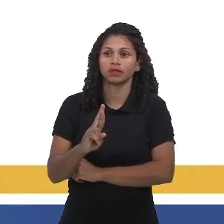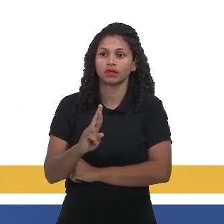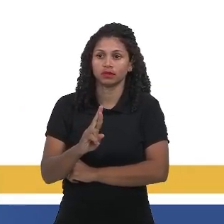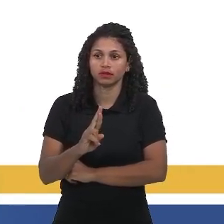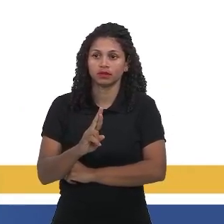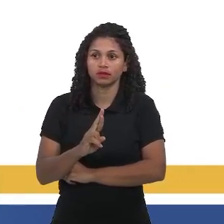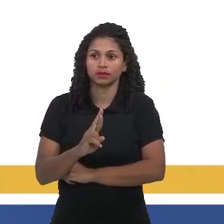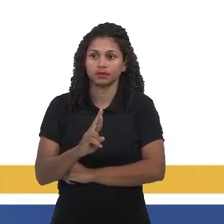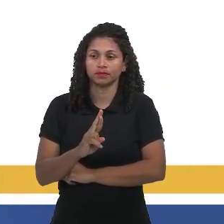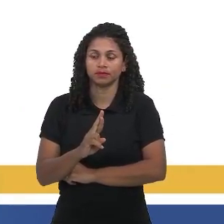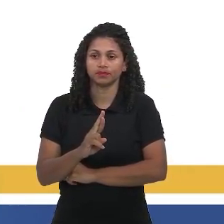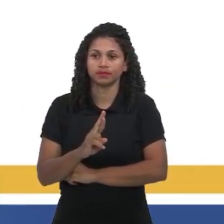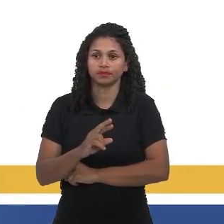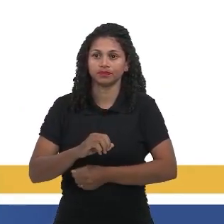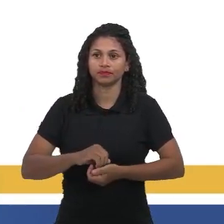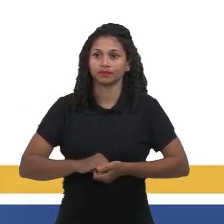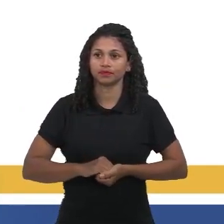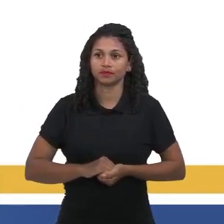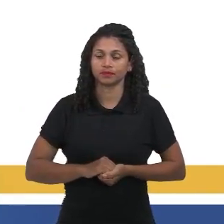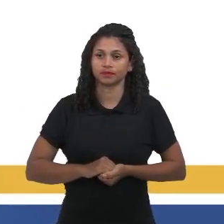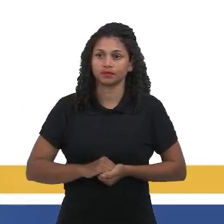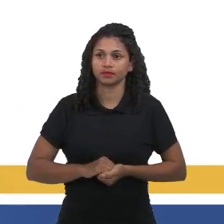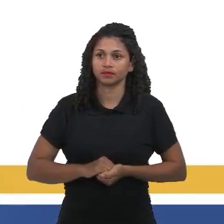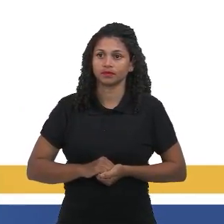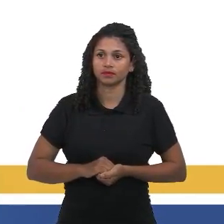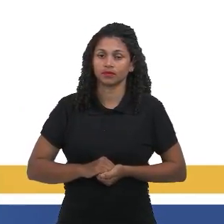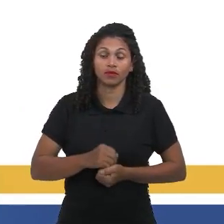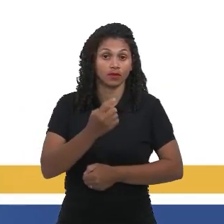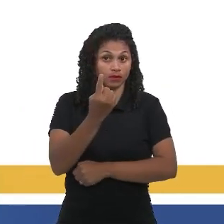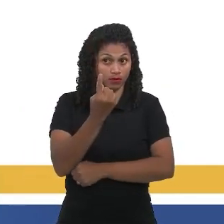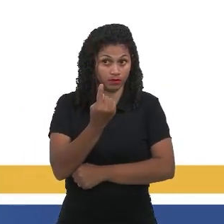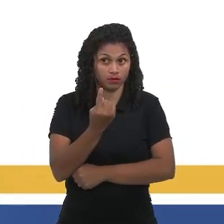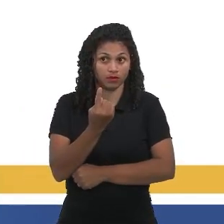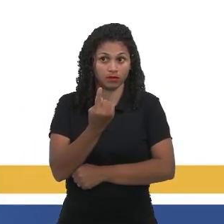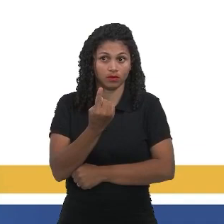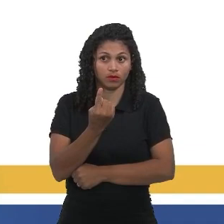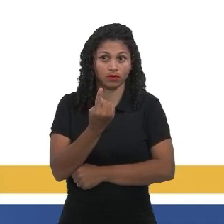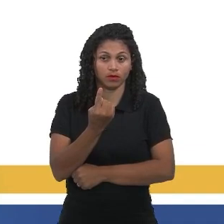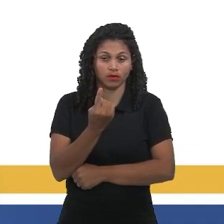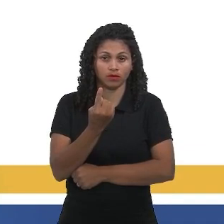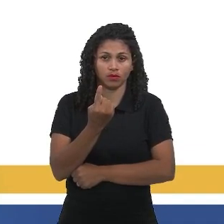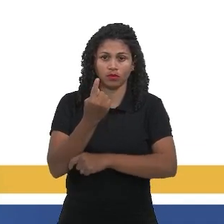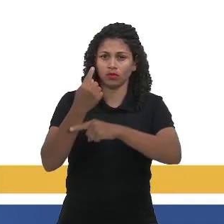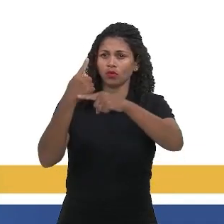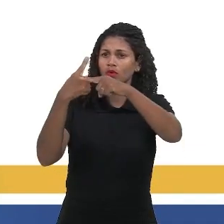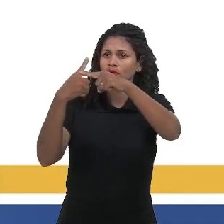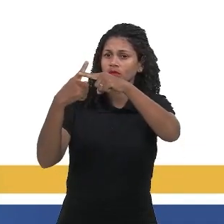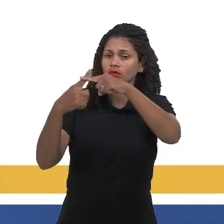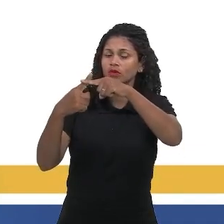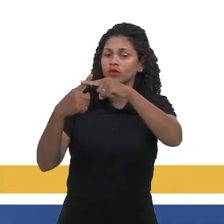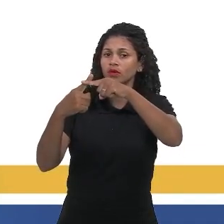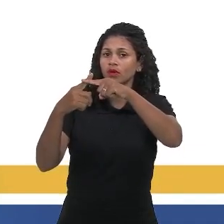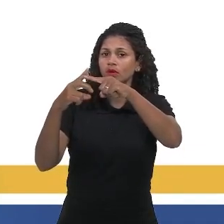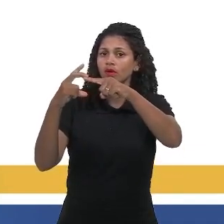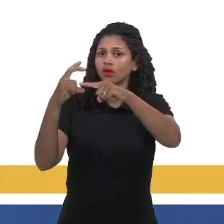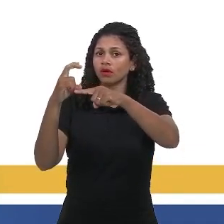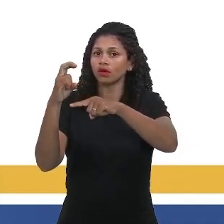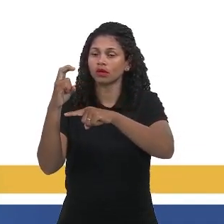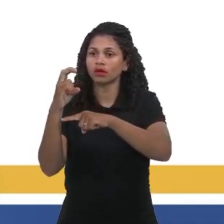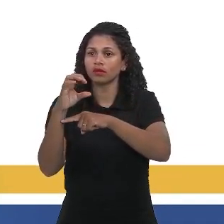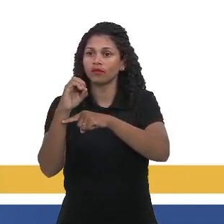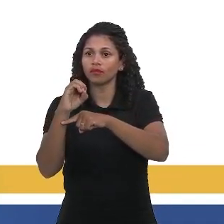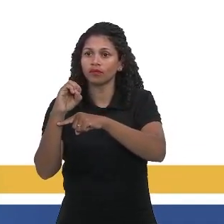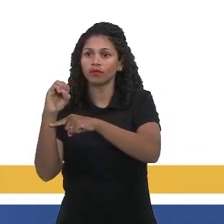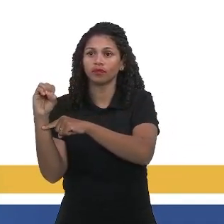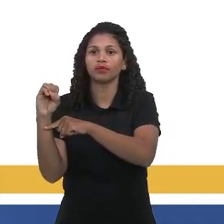eh de um um um que multiplica 500.000 Ok olha a escaladinha como é que fica na